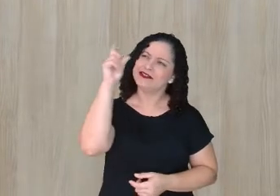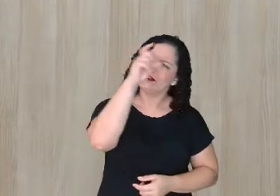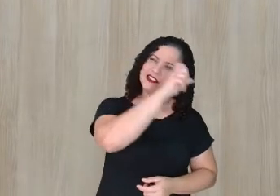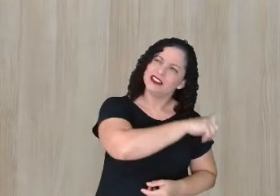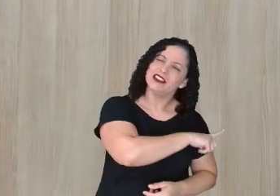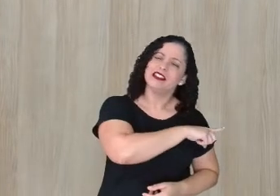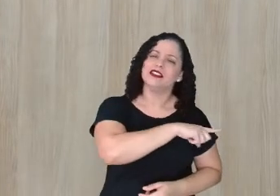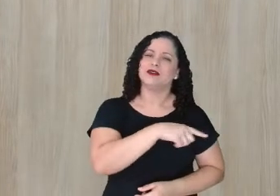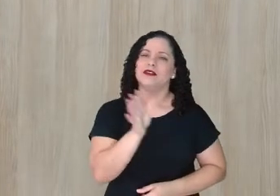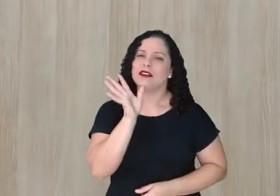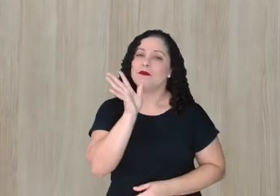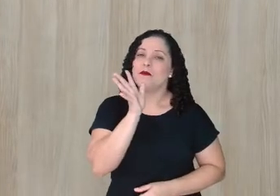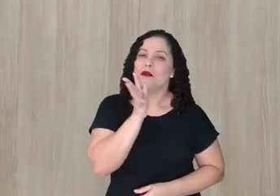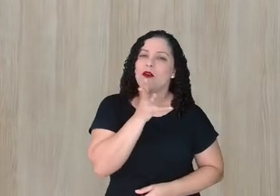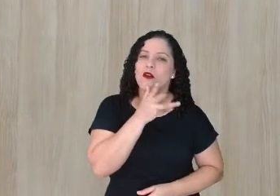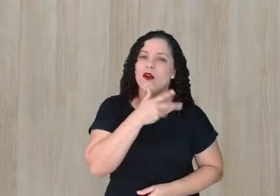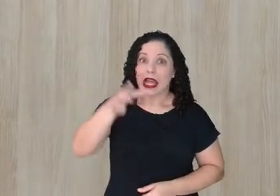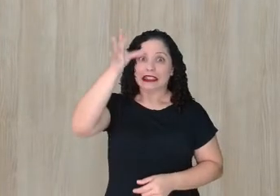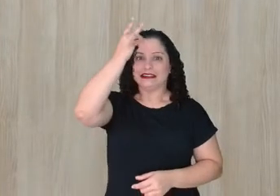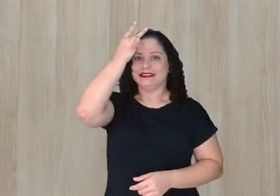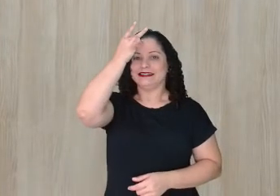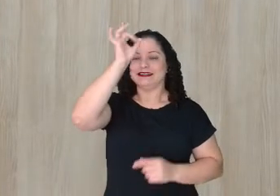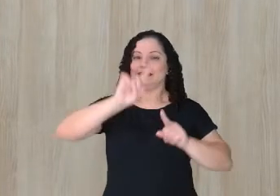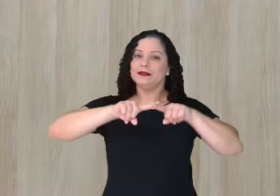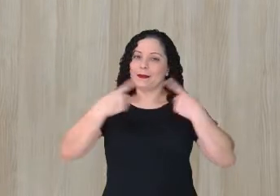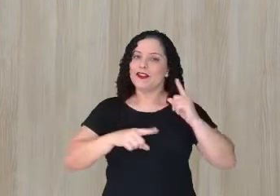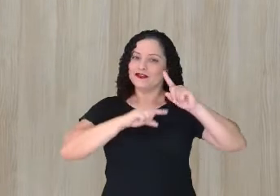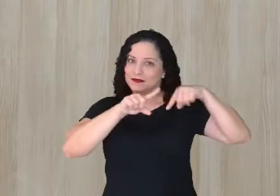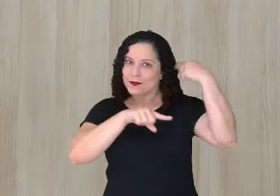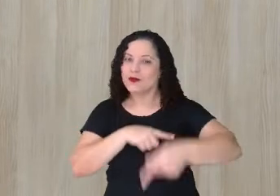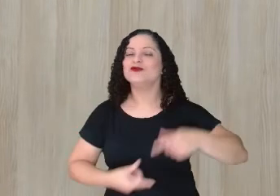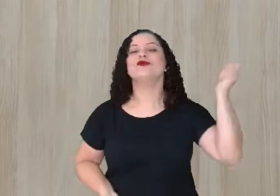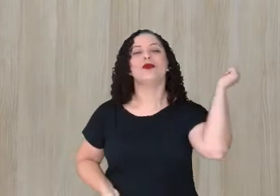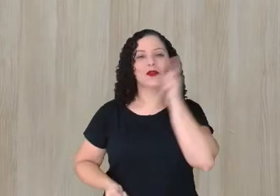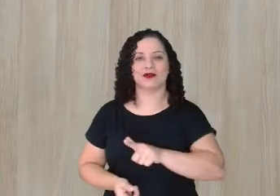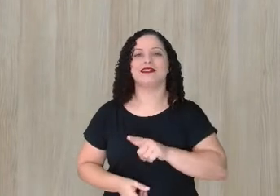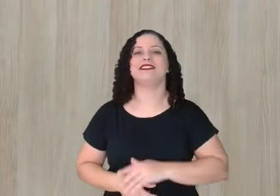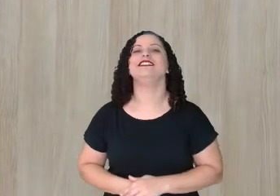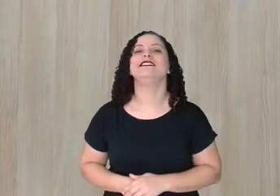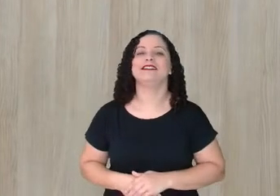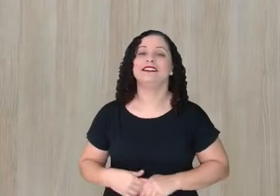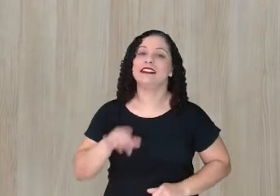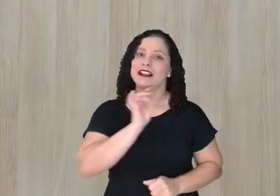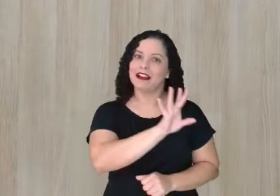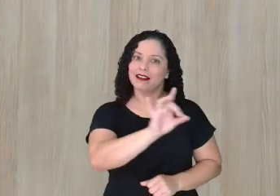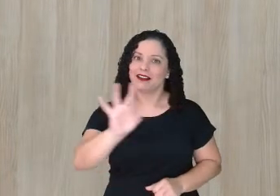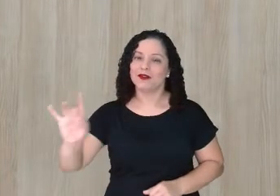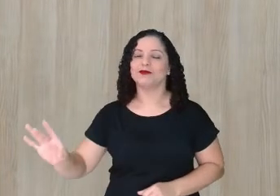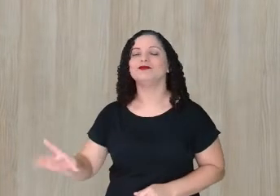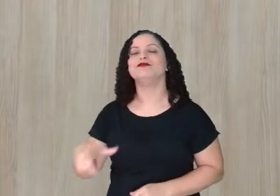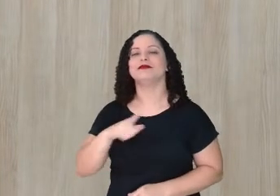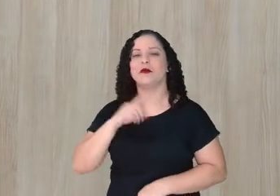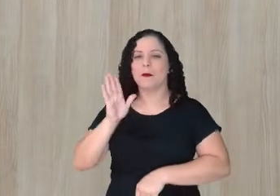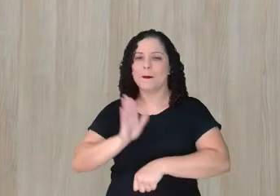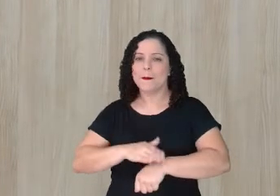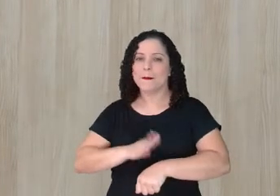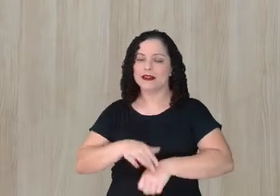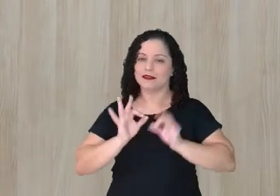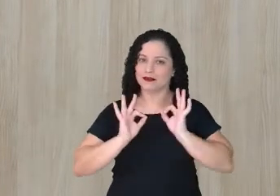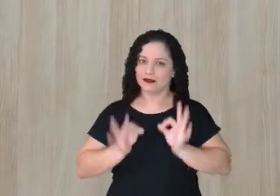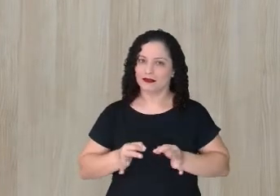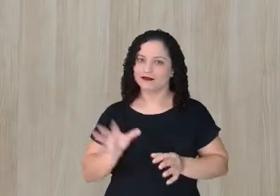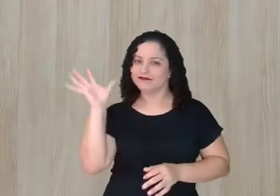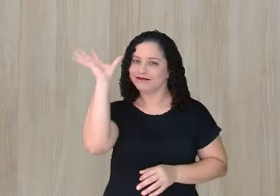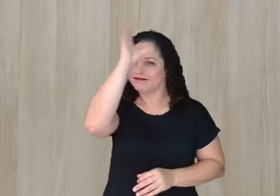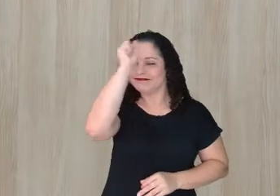esse conhecimento. Mas um dia será registrado sim. Cada um tem o seu tempo, não é? Para